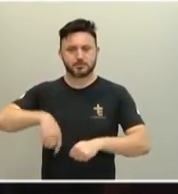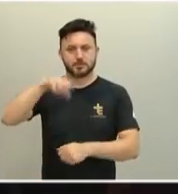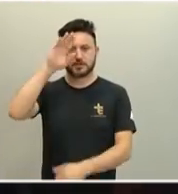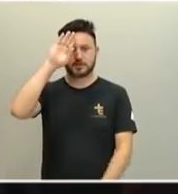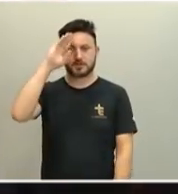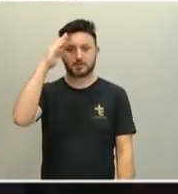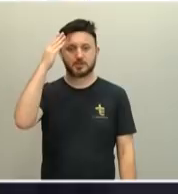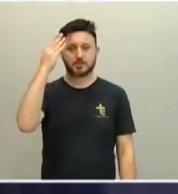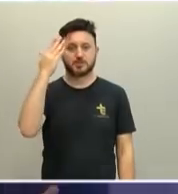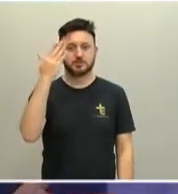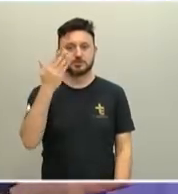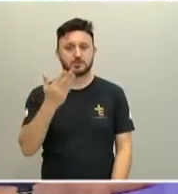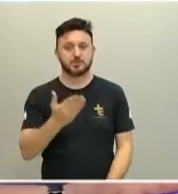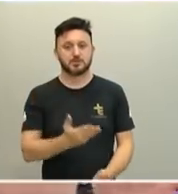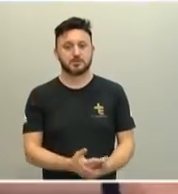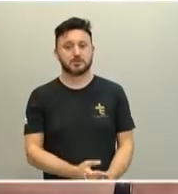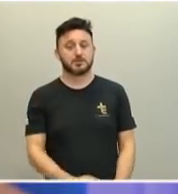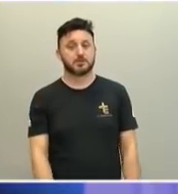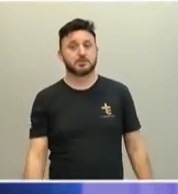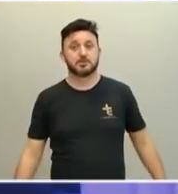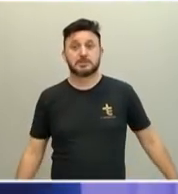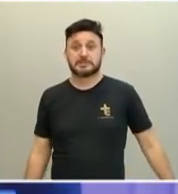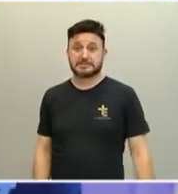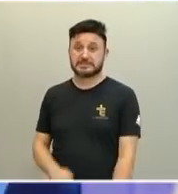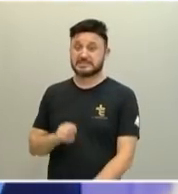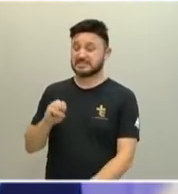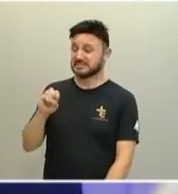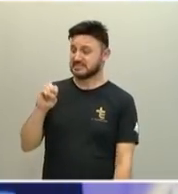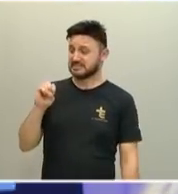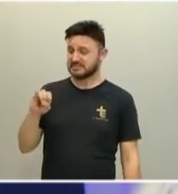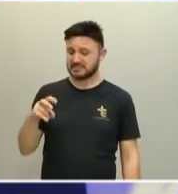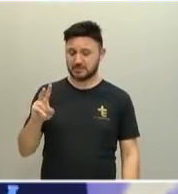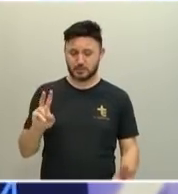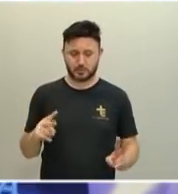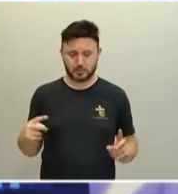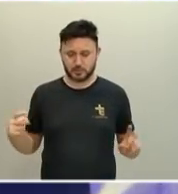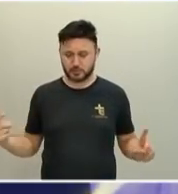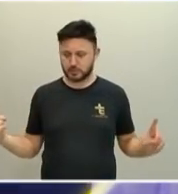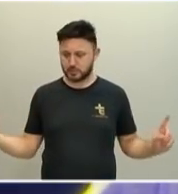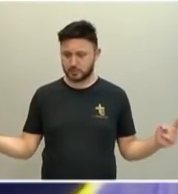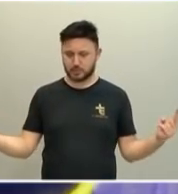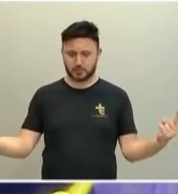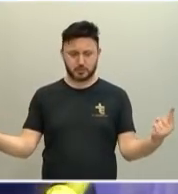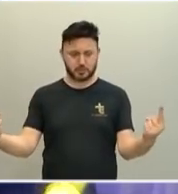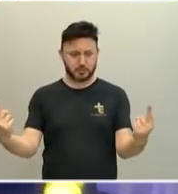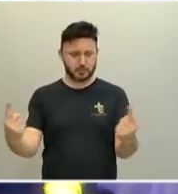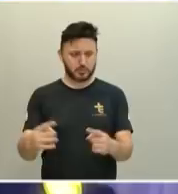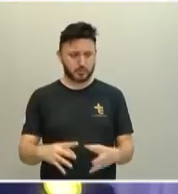Aleluia. Se ao meu redor está tudo caindo,